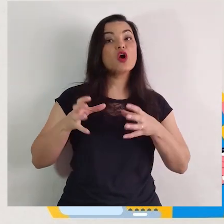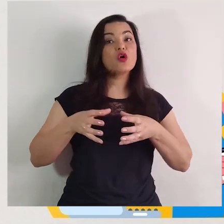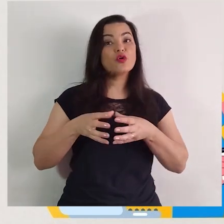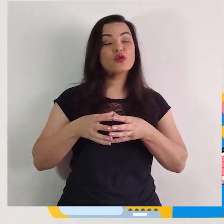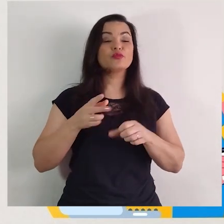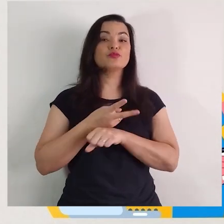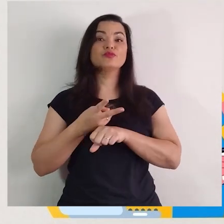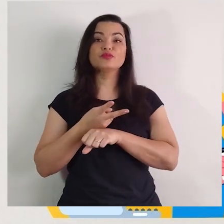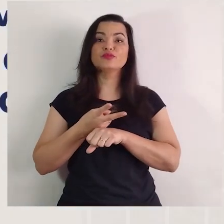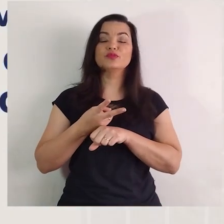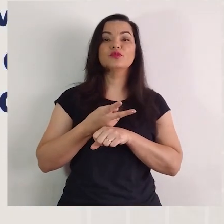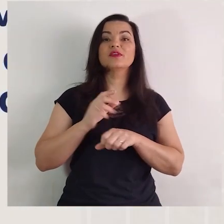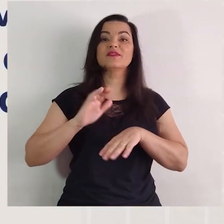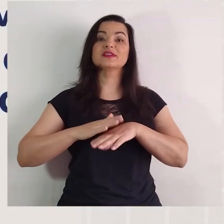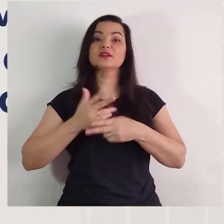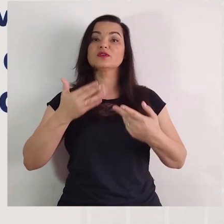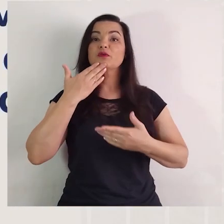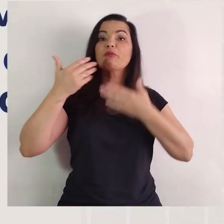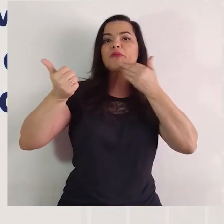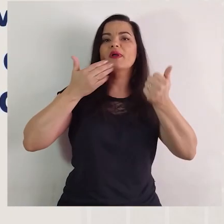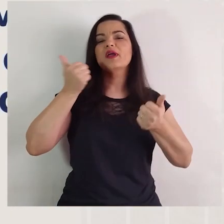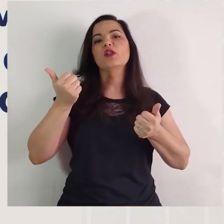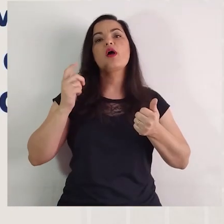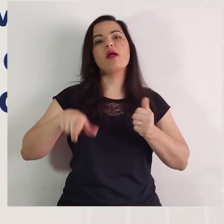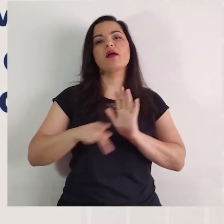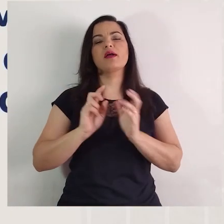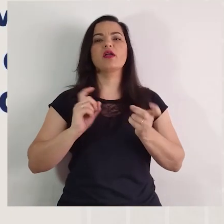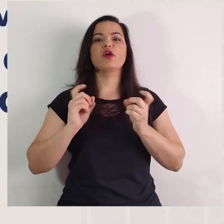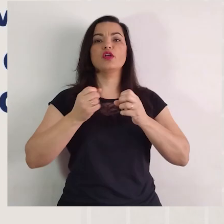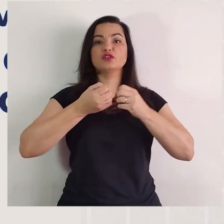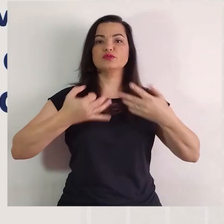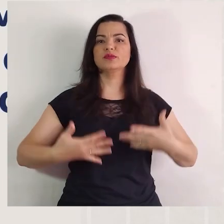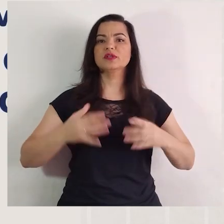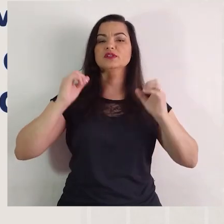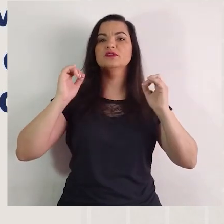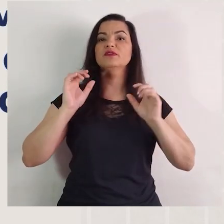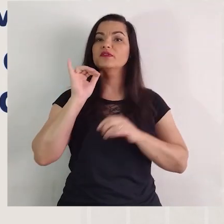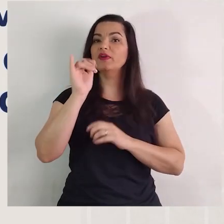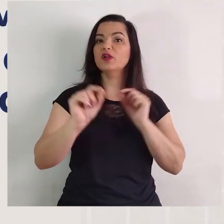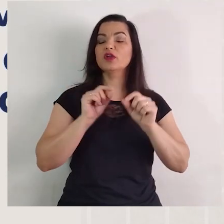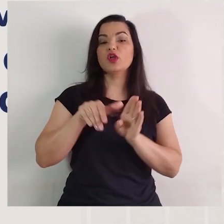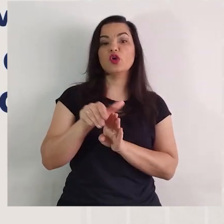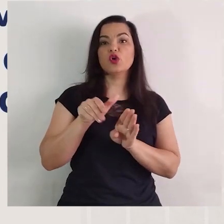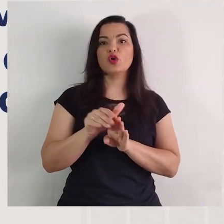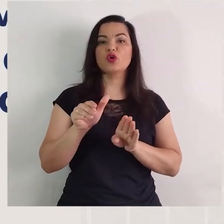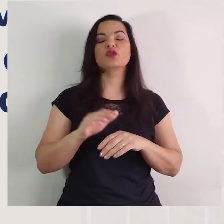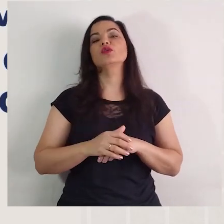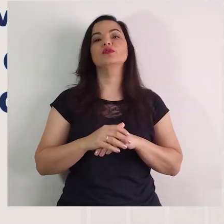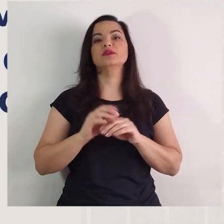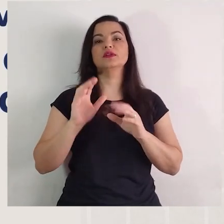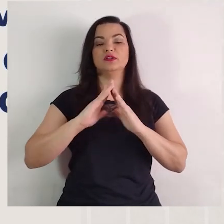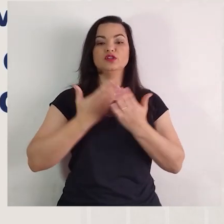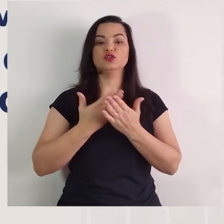escola. É uma reunião. Uma definição mais específica sobre isso diz que o conselho escolar é o órgão máximo